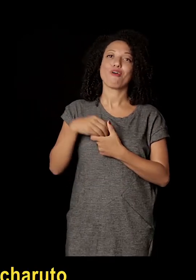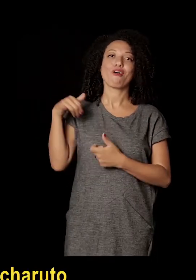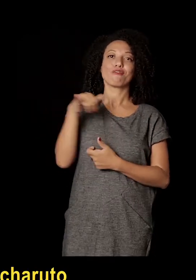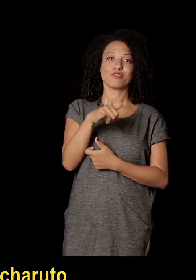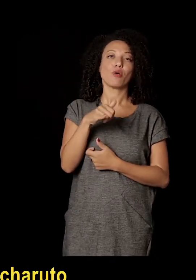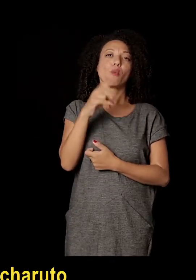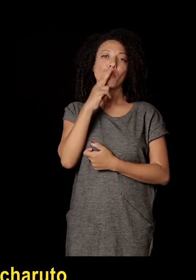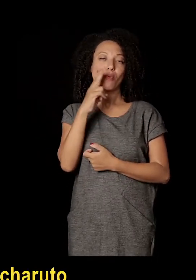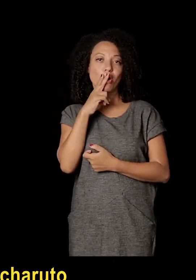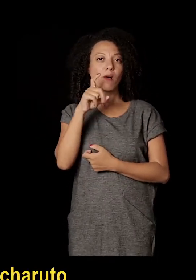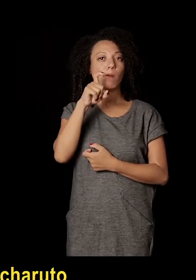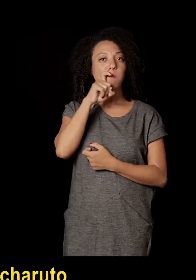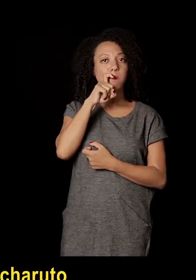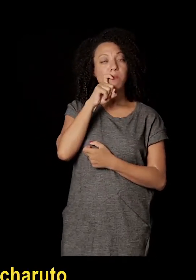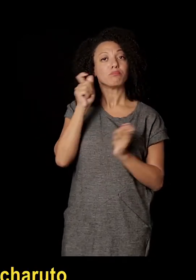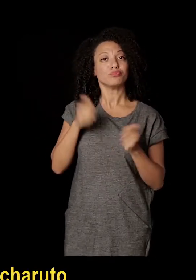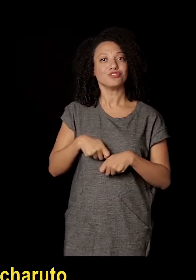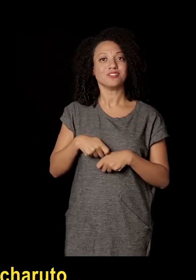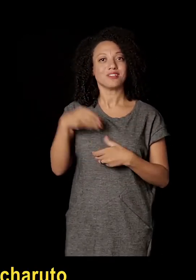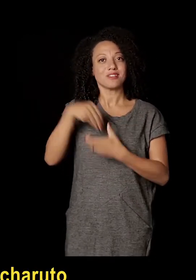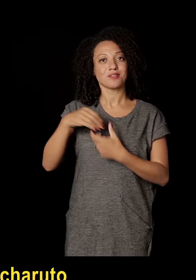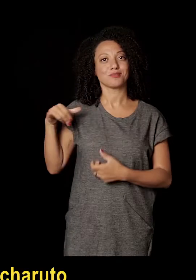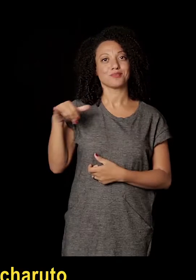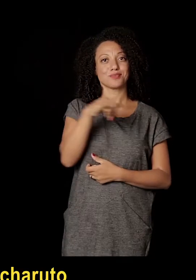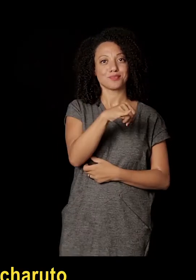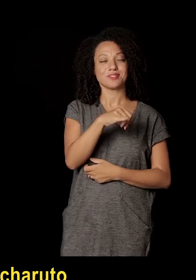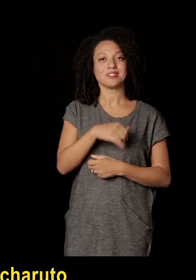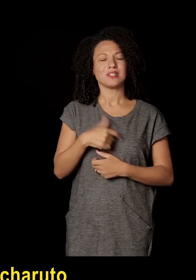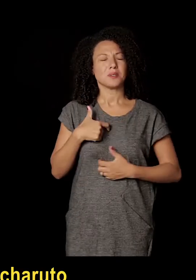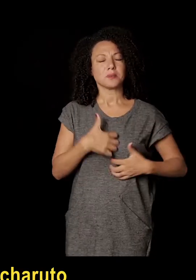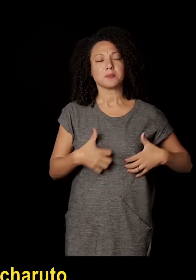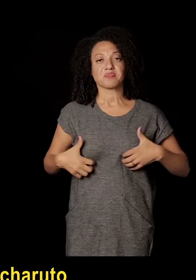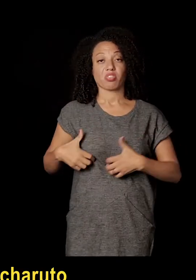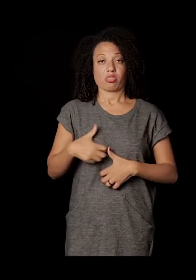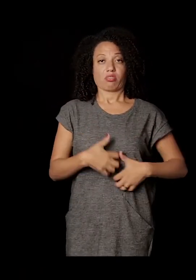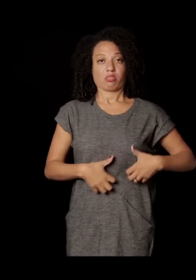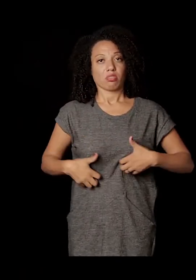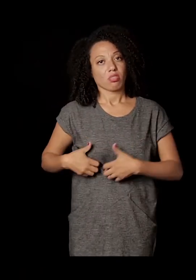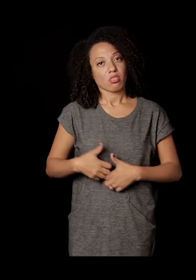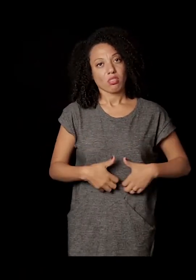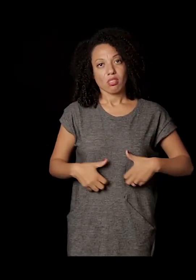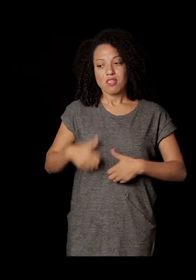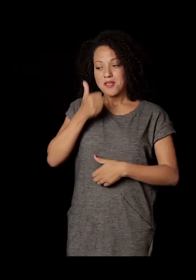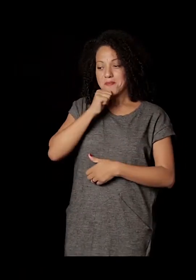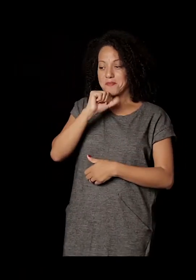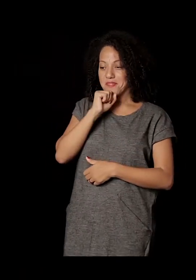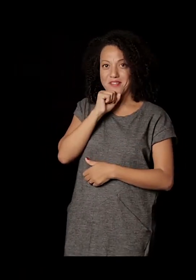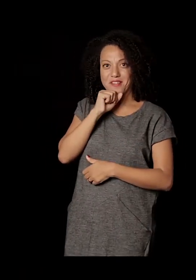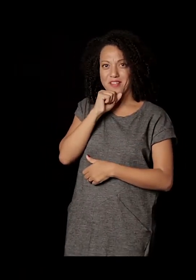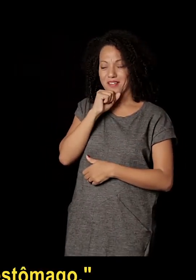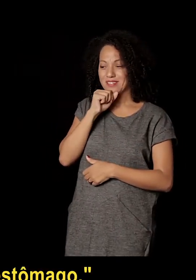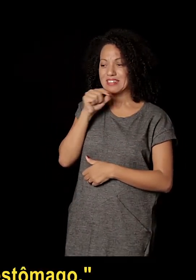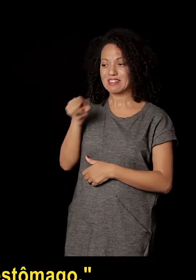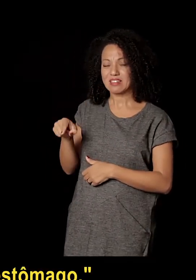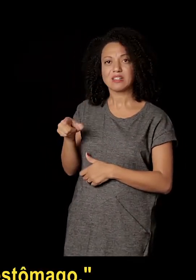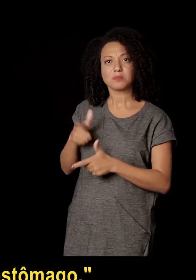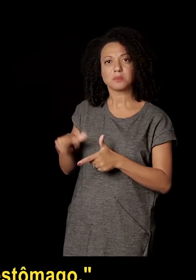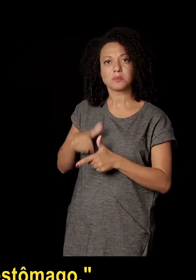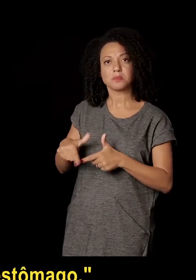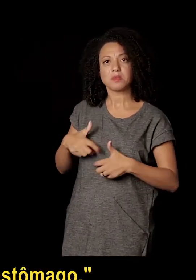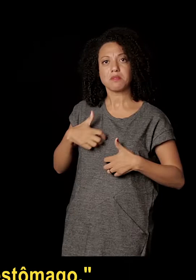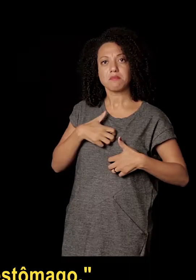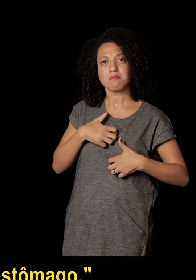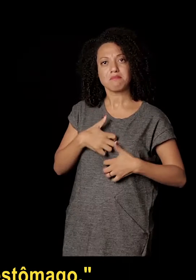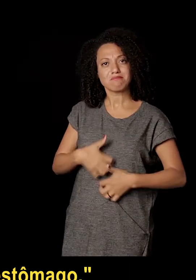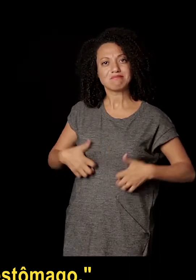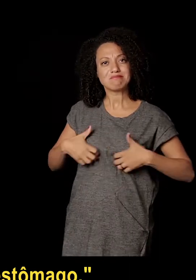permitido fumar cigarro e charuto no voo internacional dos Eletras. E aí eu enjoava muito, e minha mãe dizia, esse menino